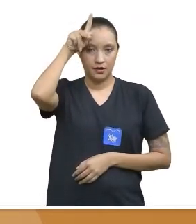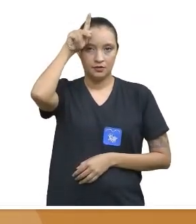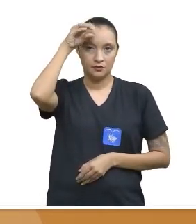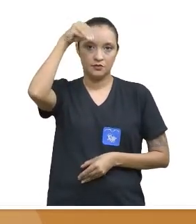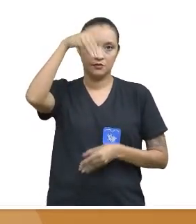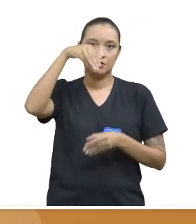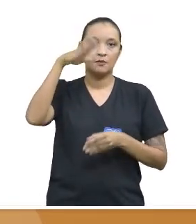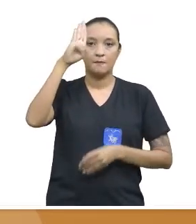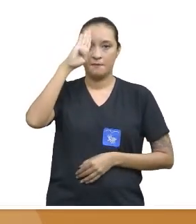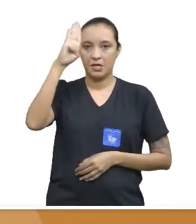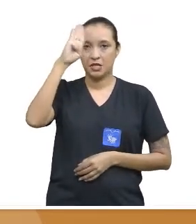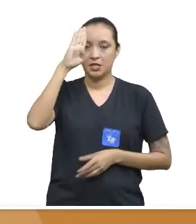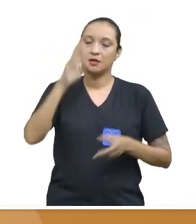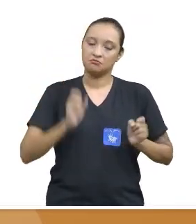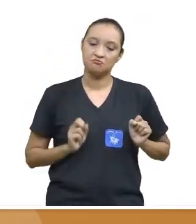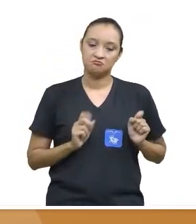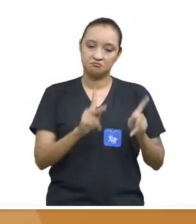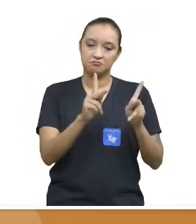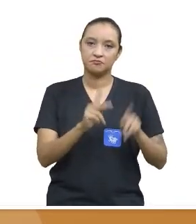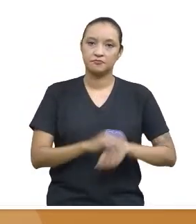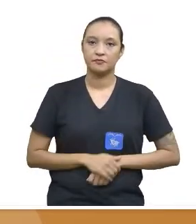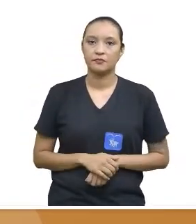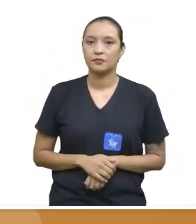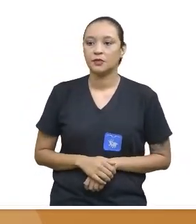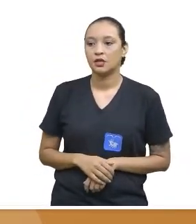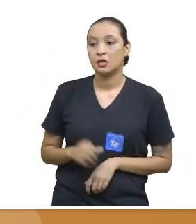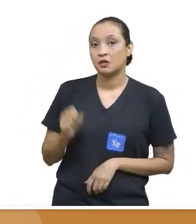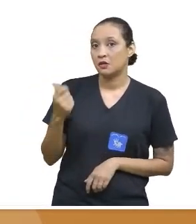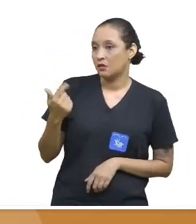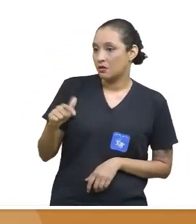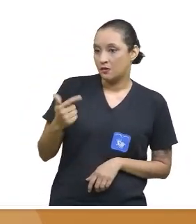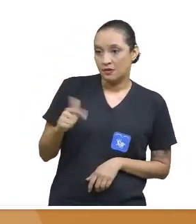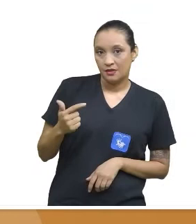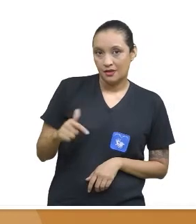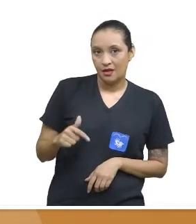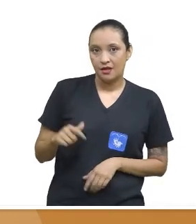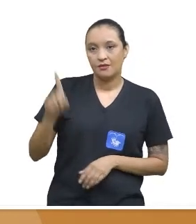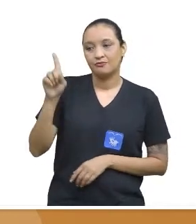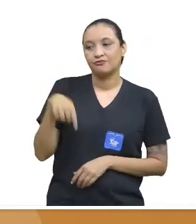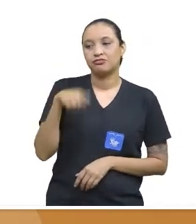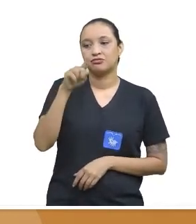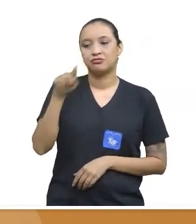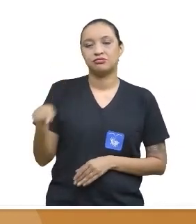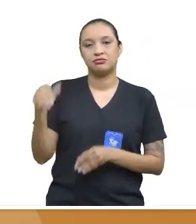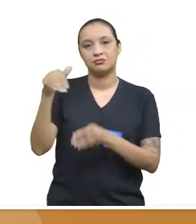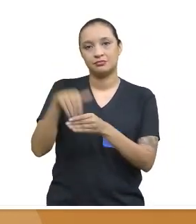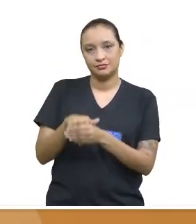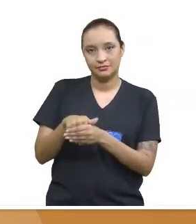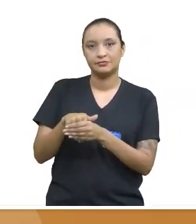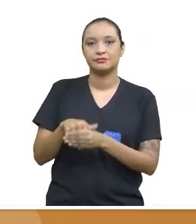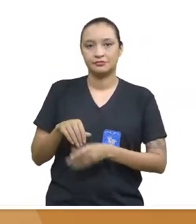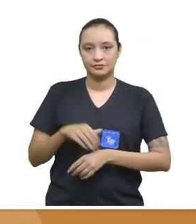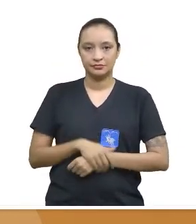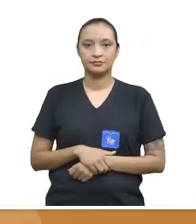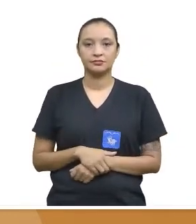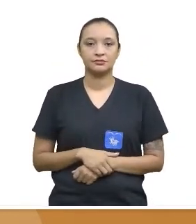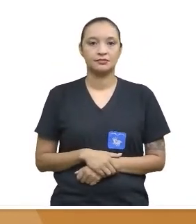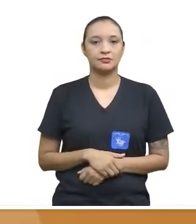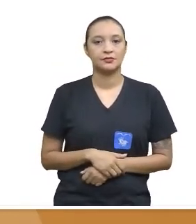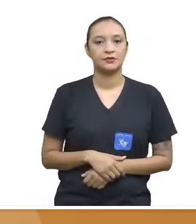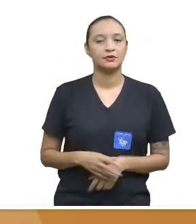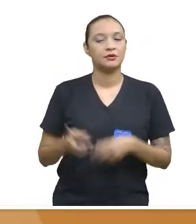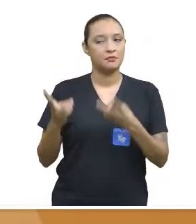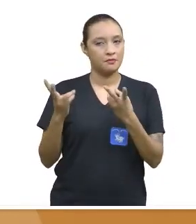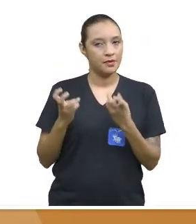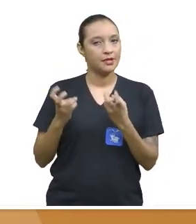patente militar, ok. Todo aquele que não tinha, as eleições eram suspensas e convocadas novas. Então, vocês podem ver que as